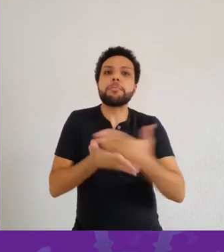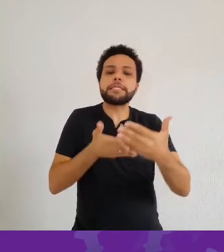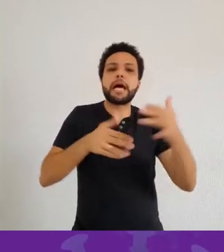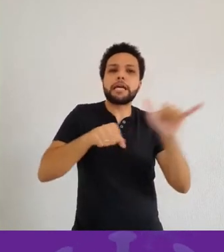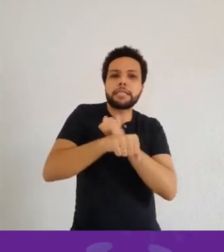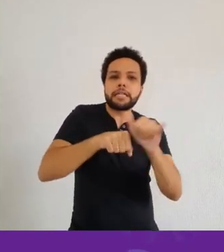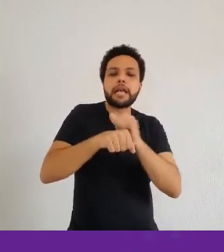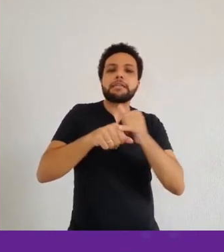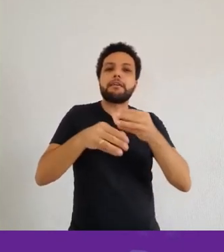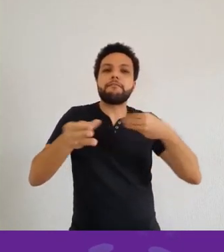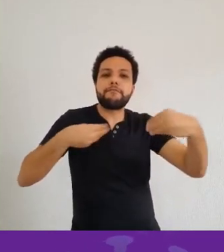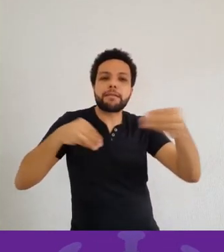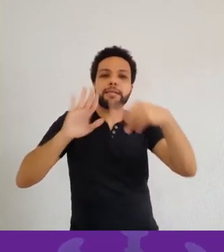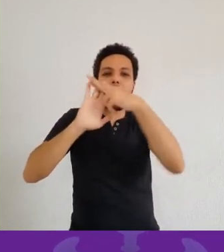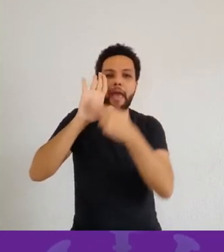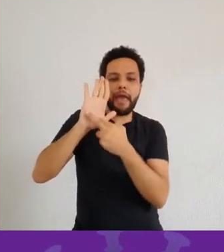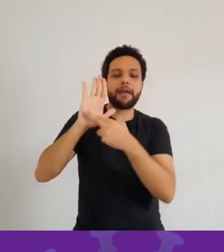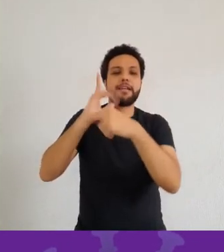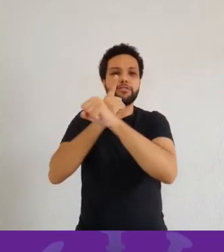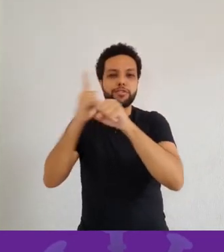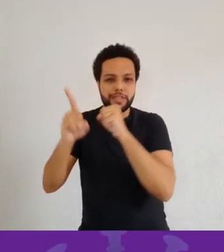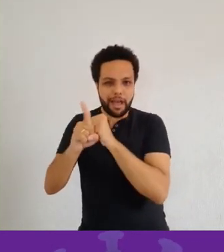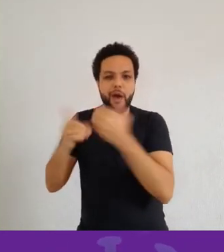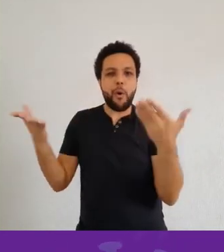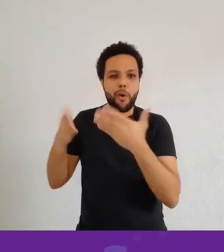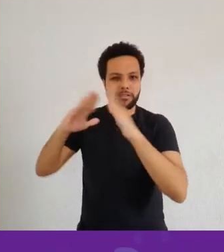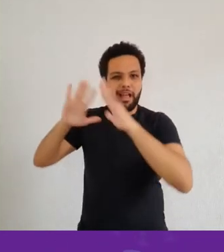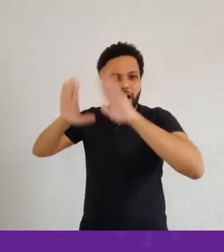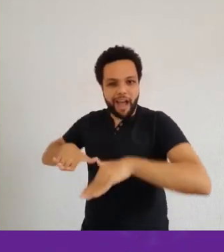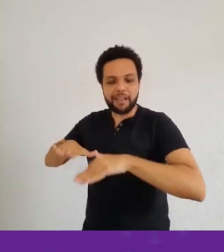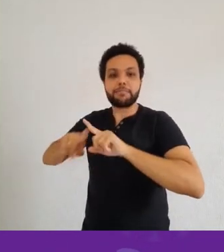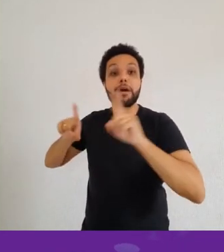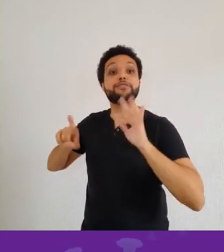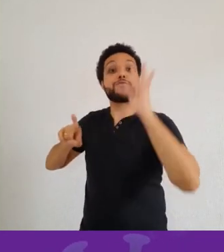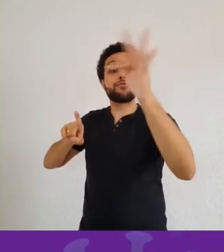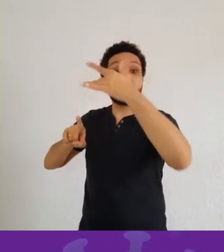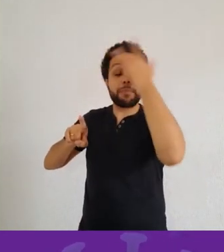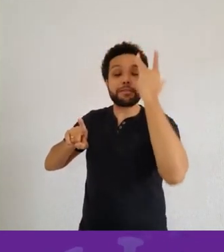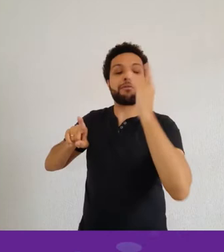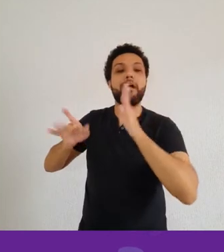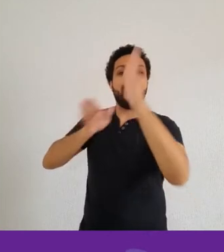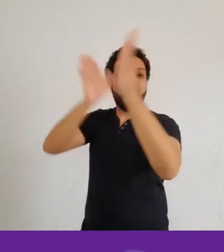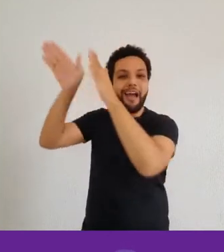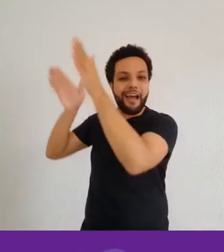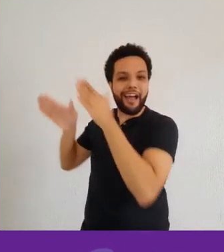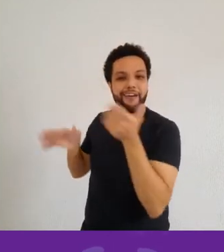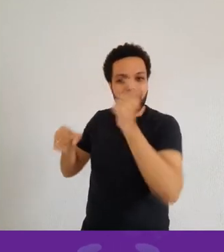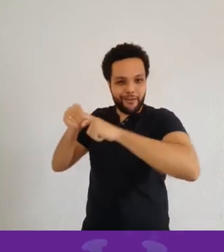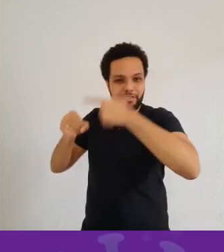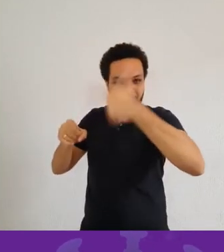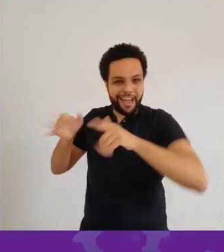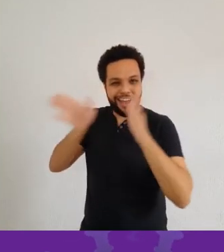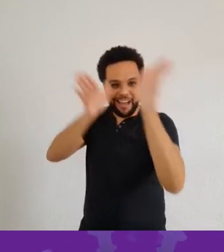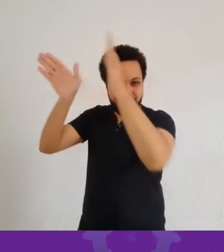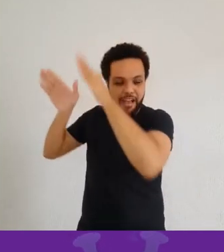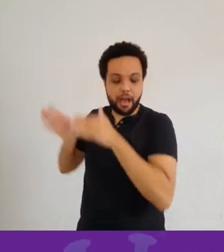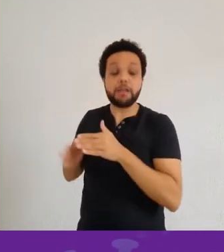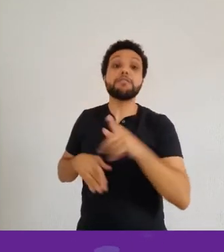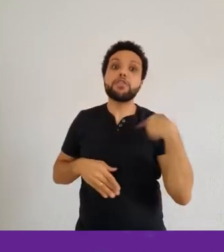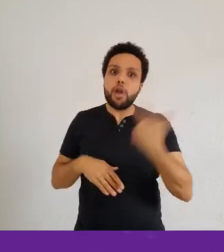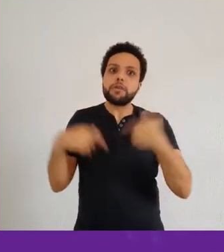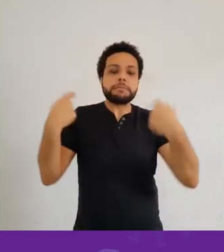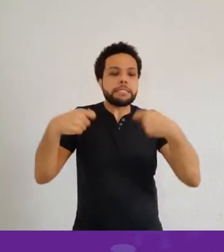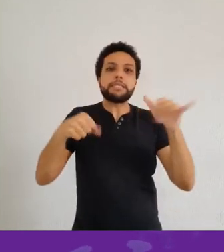tivermos um sistema de vigilância epidemiológica robusto bastante ágil de modo que ele consegue rastrear todos os contatos